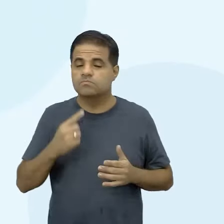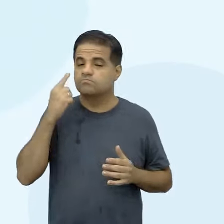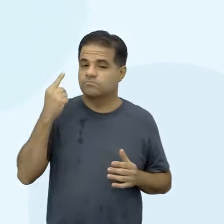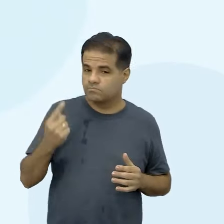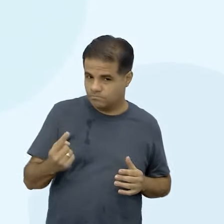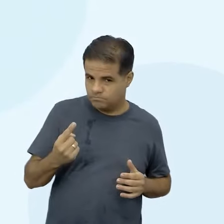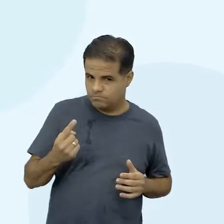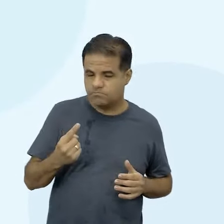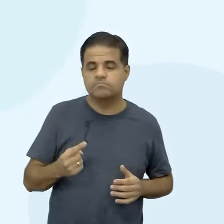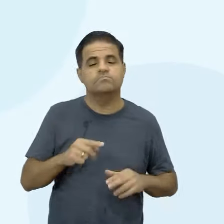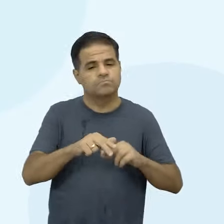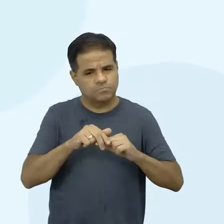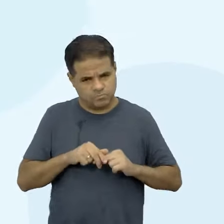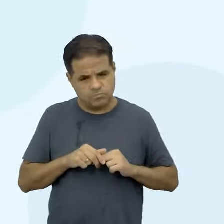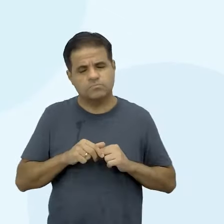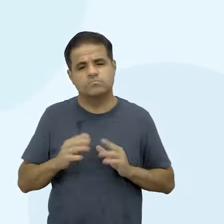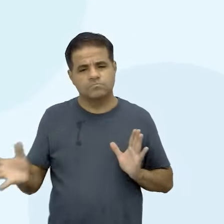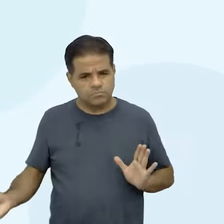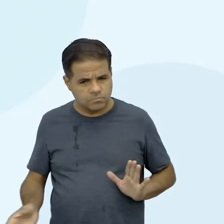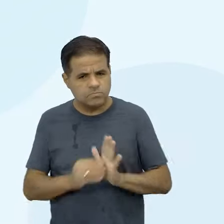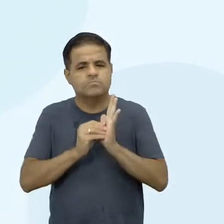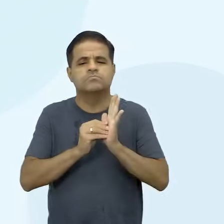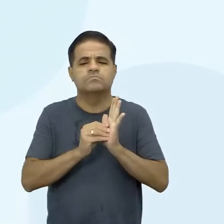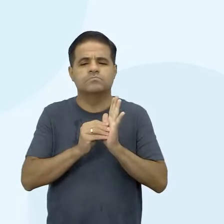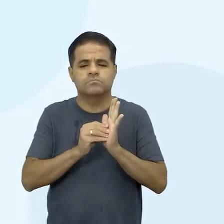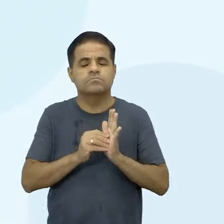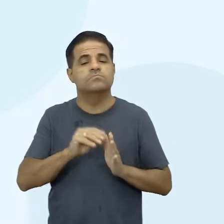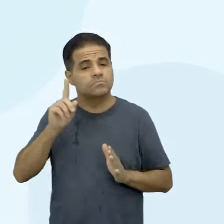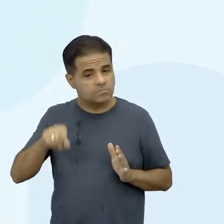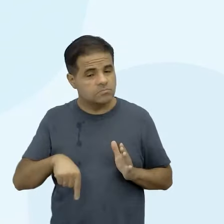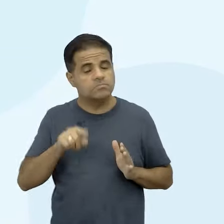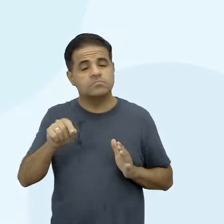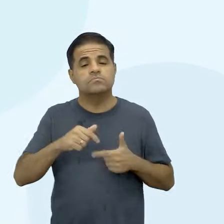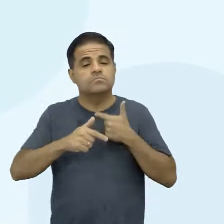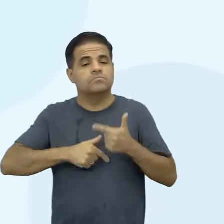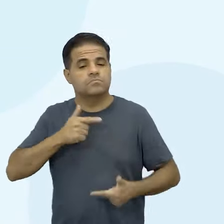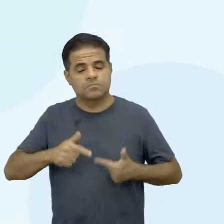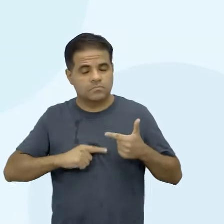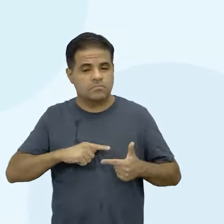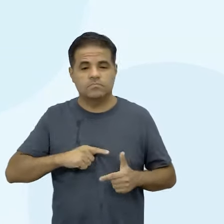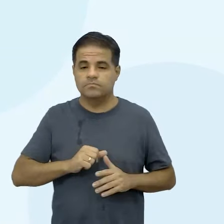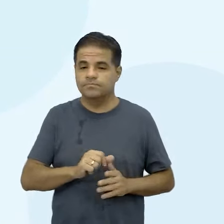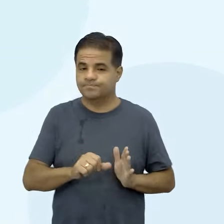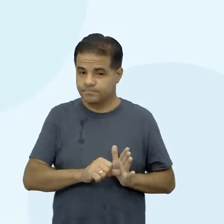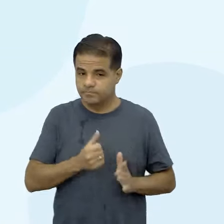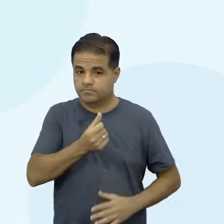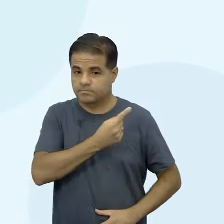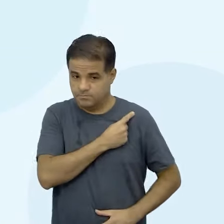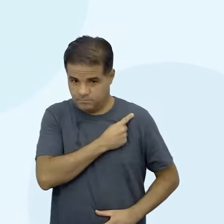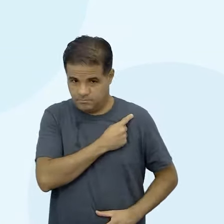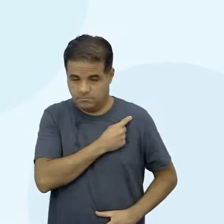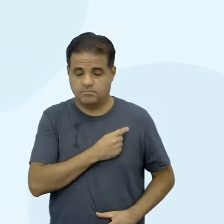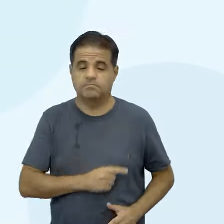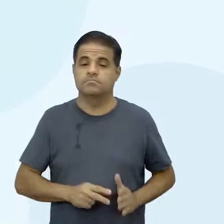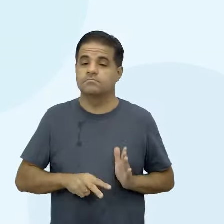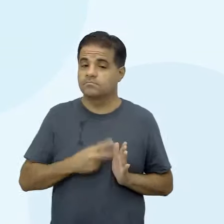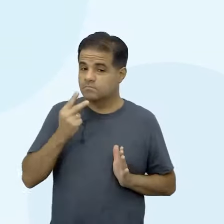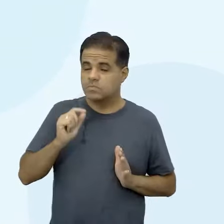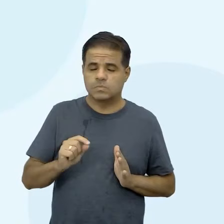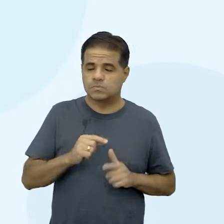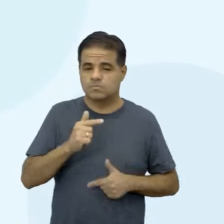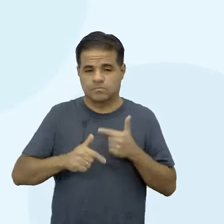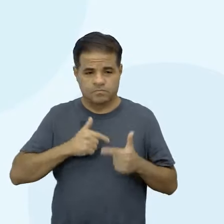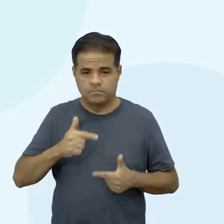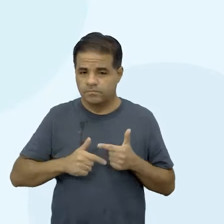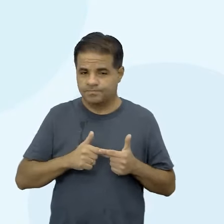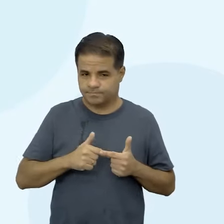1, então por isso que a gente está destacando aí, né? Porque a gente vai trabalhar ela no primeiro semestre e a unidade curricular 2, ela é